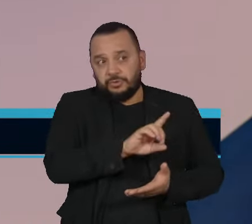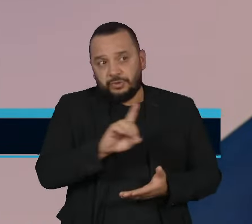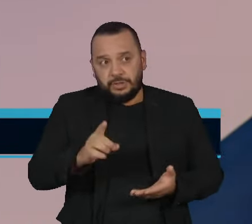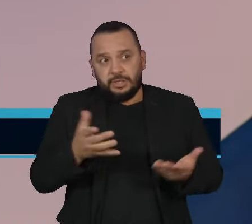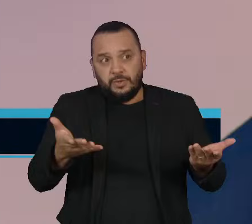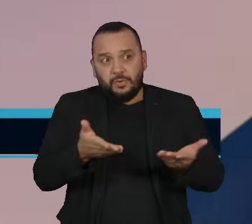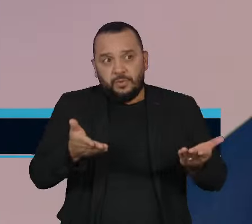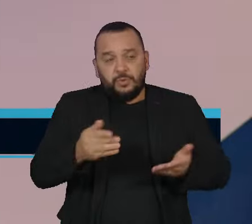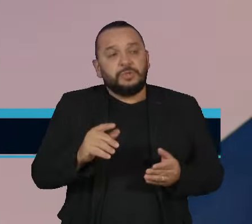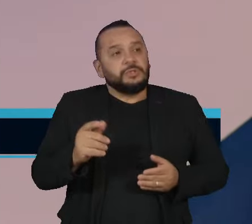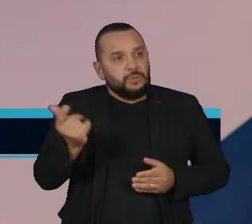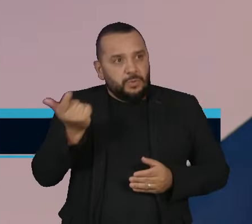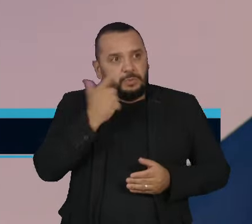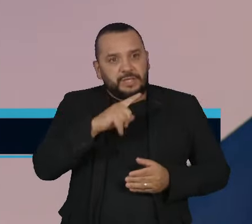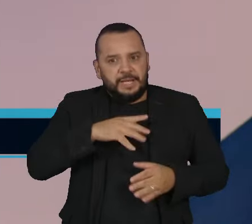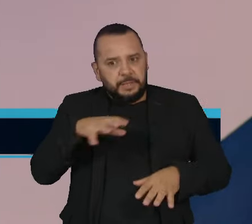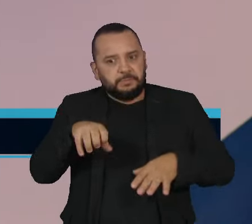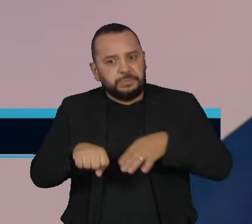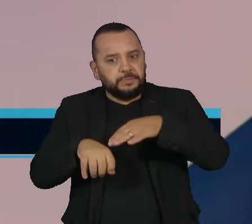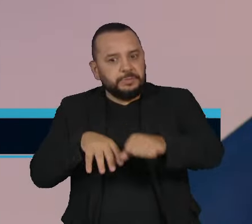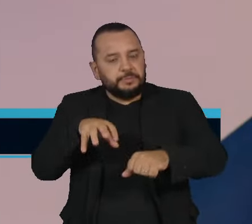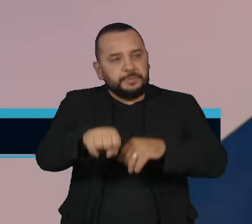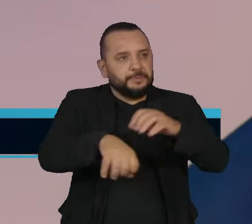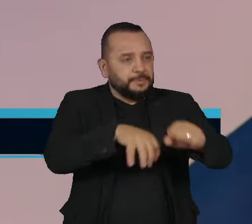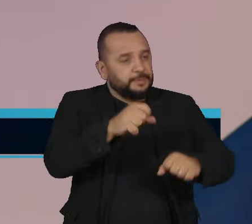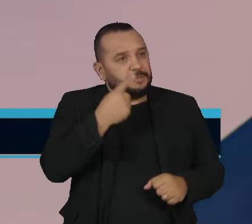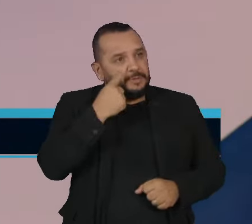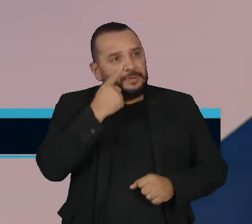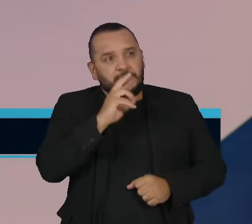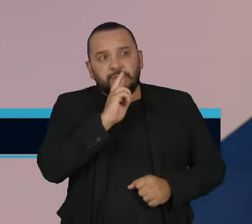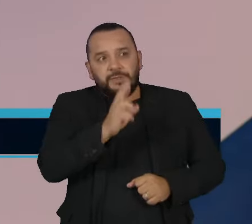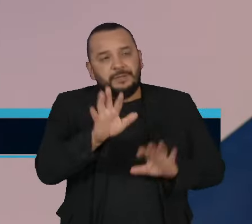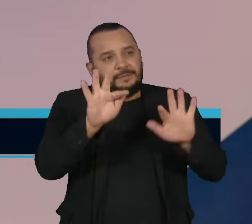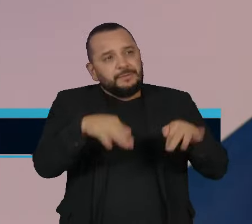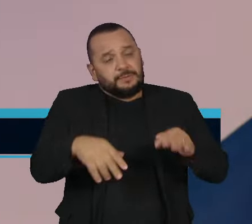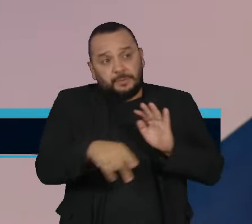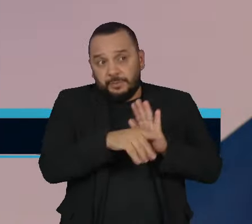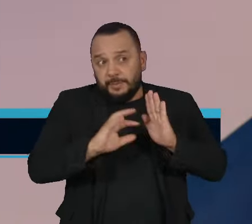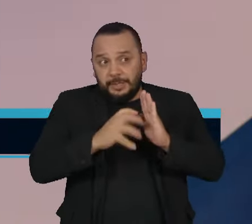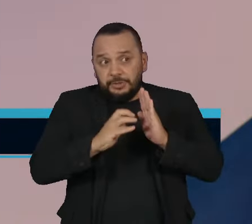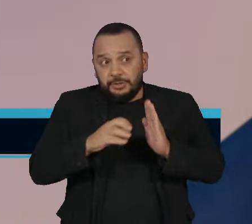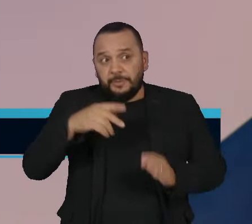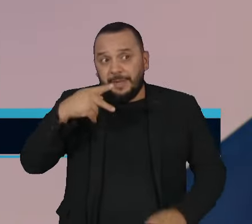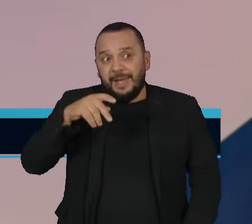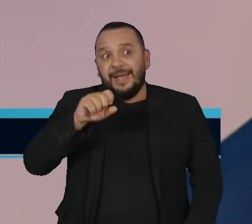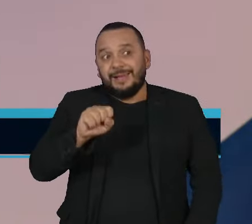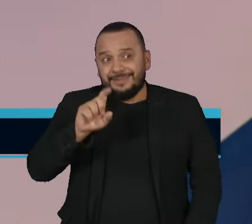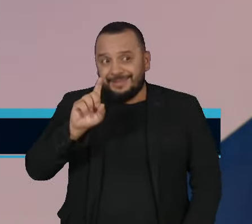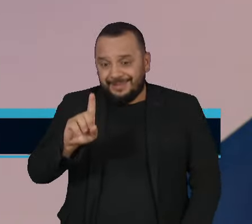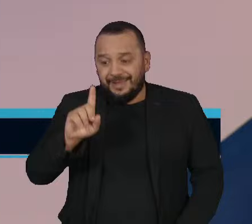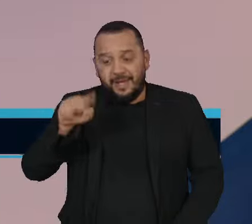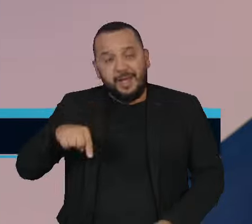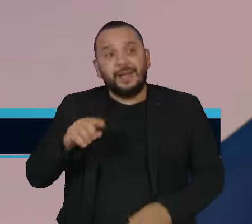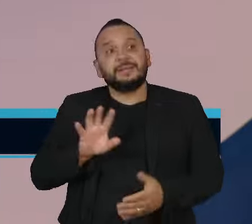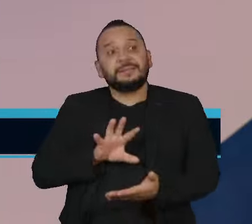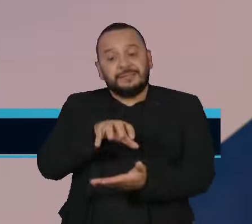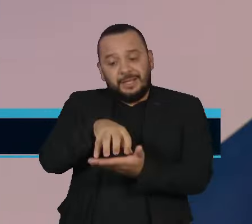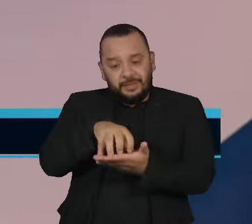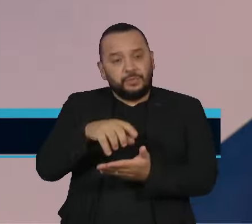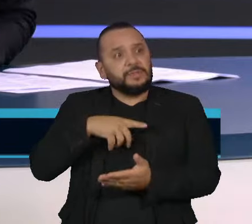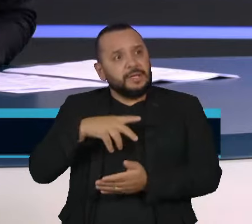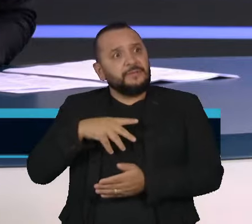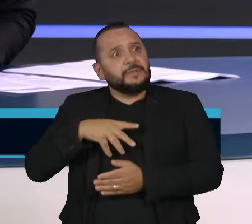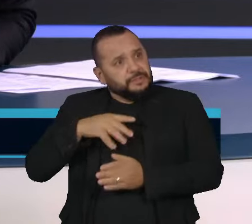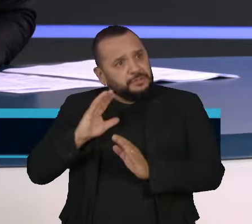hoje, você vê pelo resultado final, inclusive dos partidos, né? O PSD, que é um partido de centro, conquistou o maior